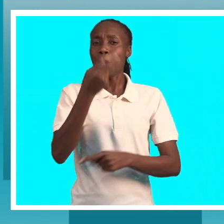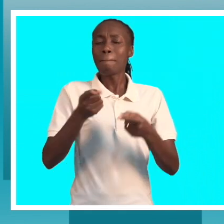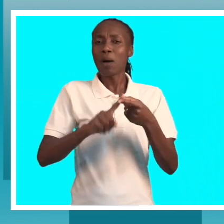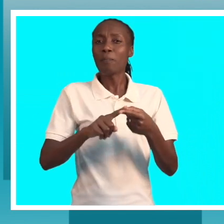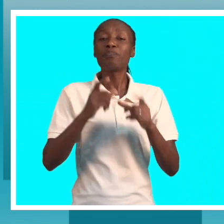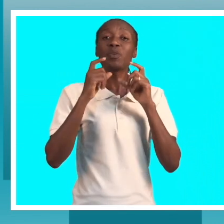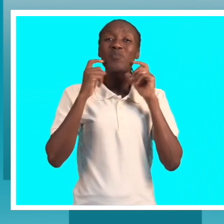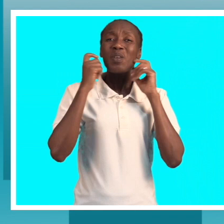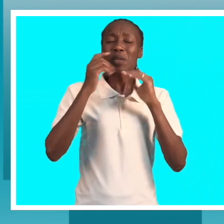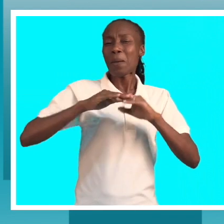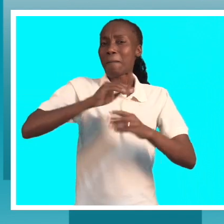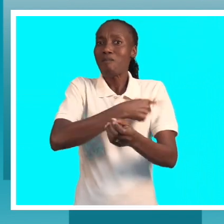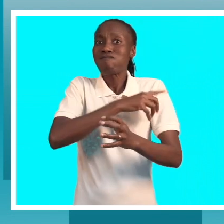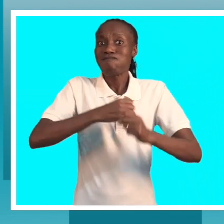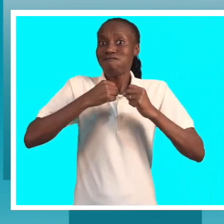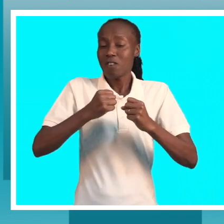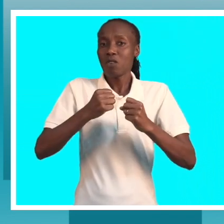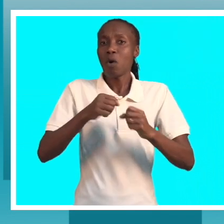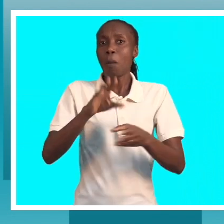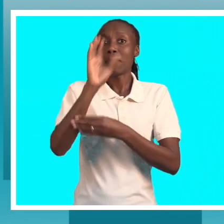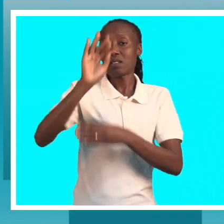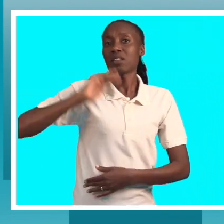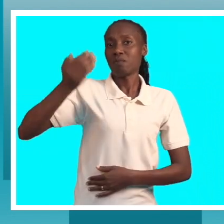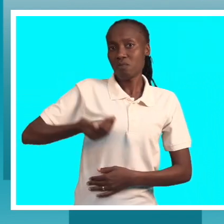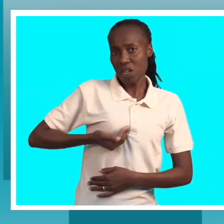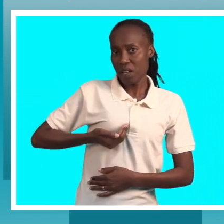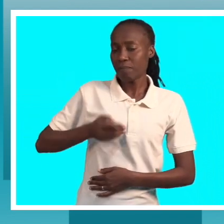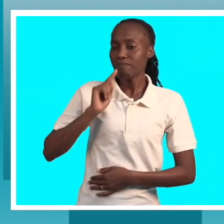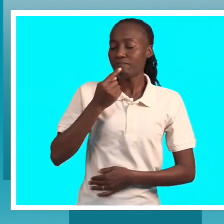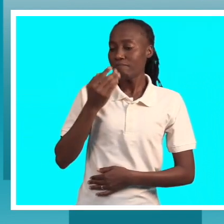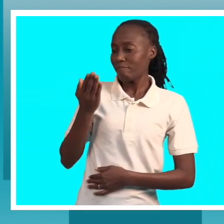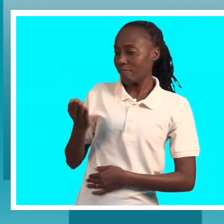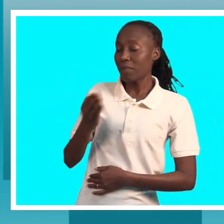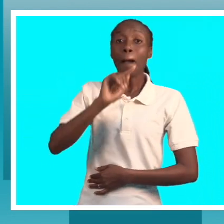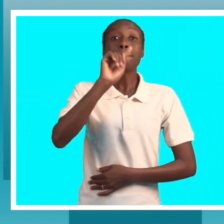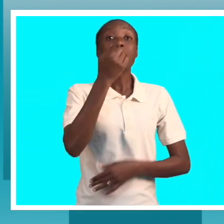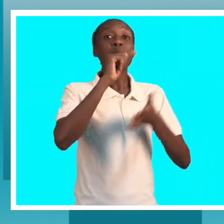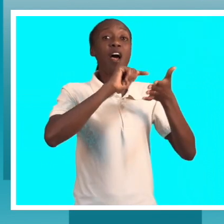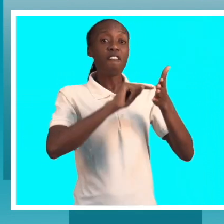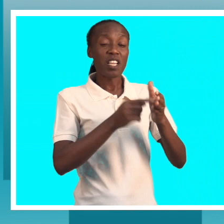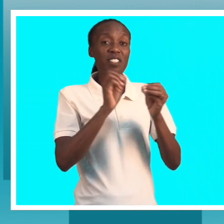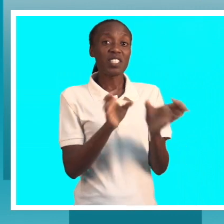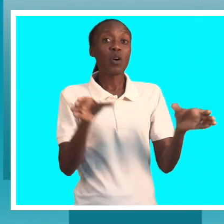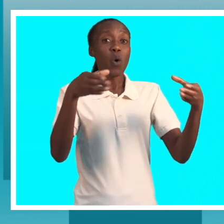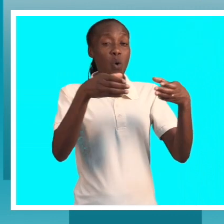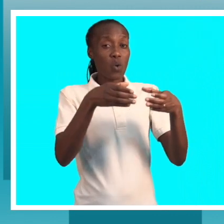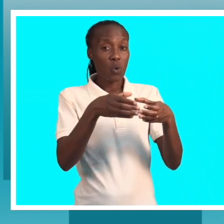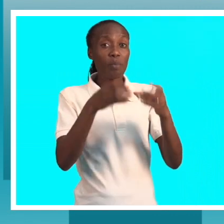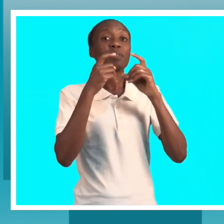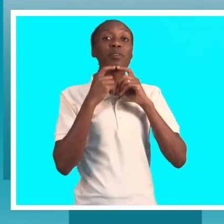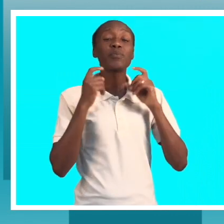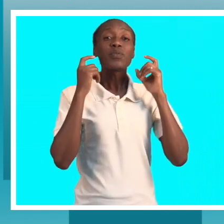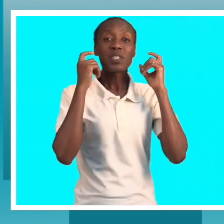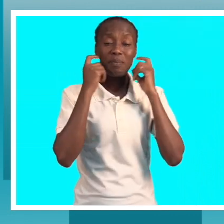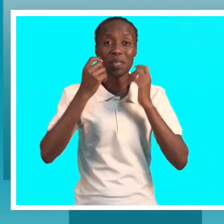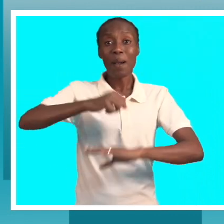levantar cada vez mais, sabendo que também Moçambique é potencial no basquetebol feminino? Foi a primeira vez que tivemos uma